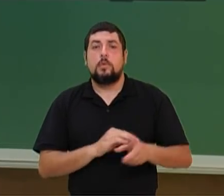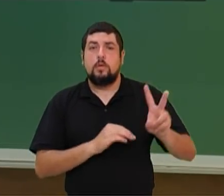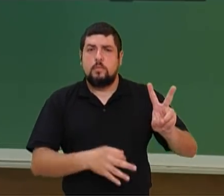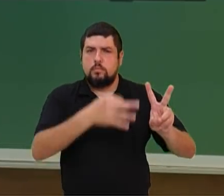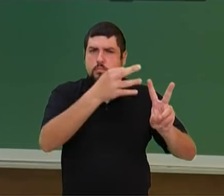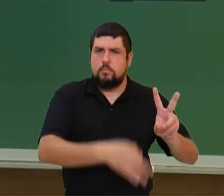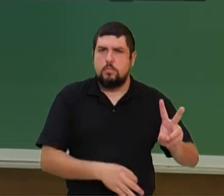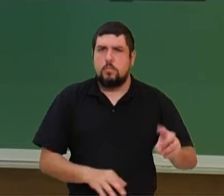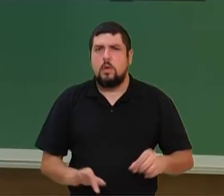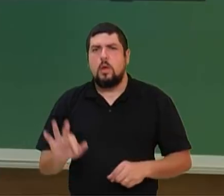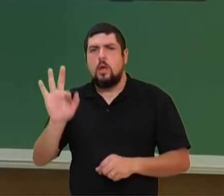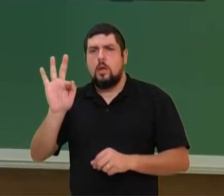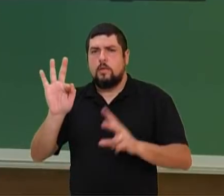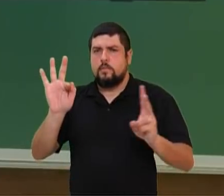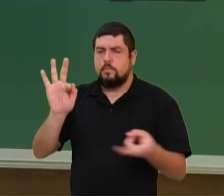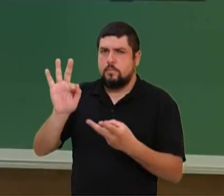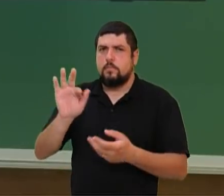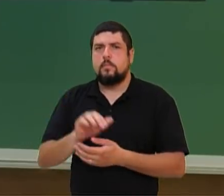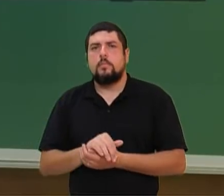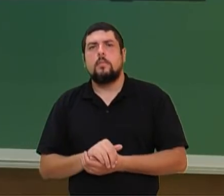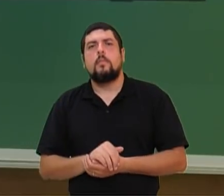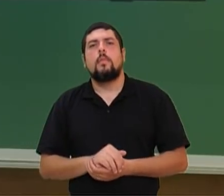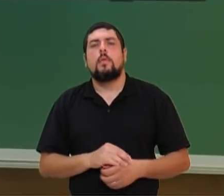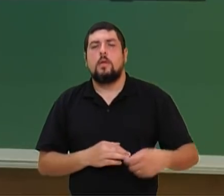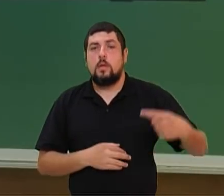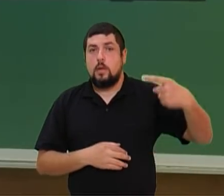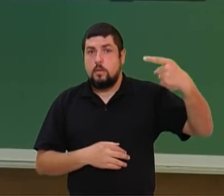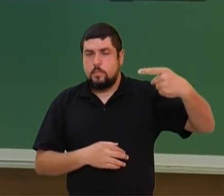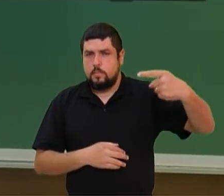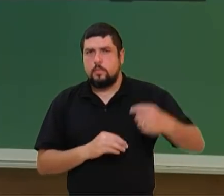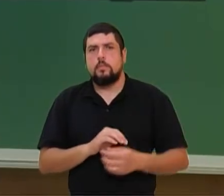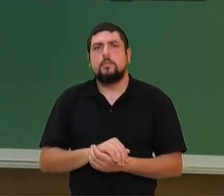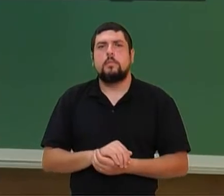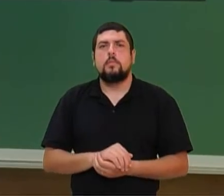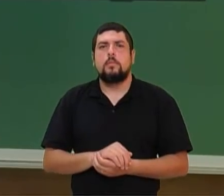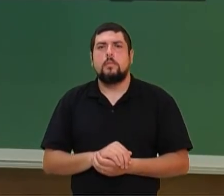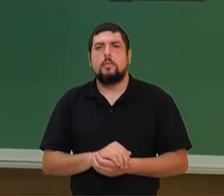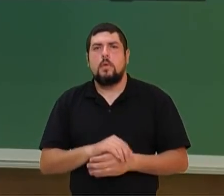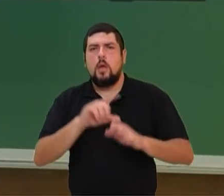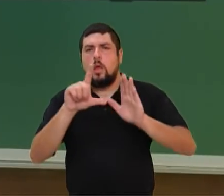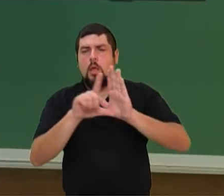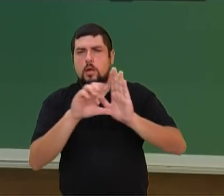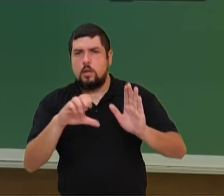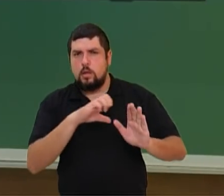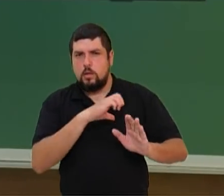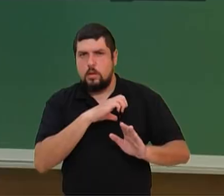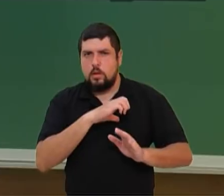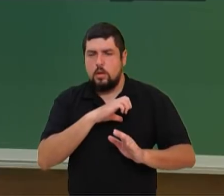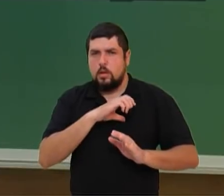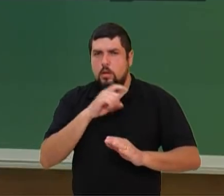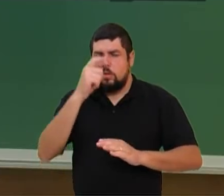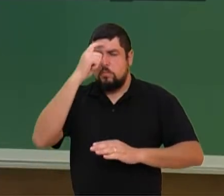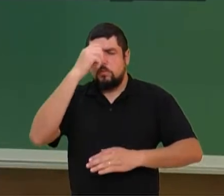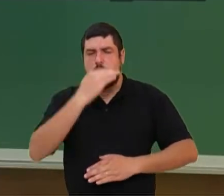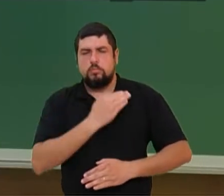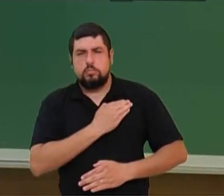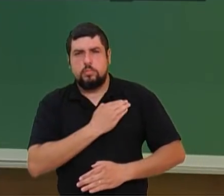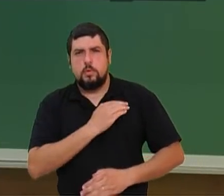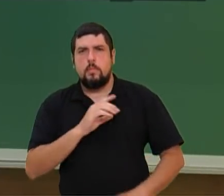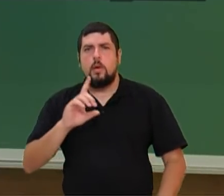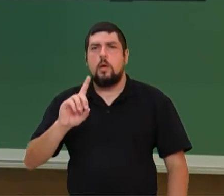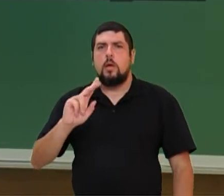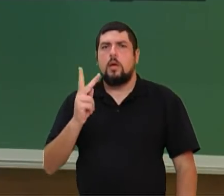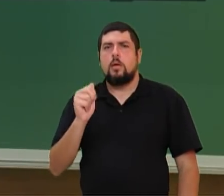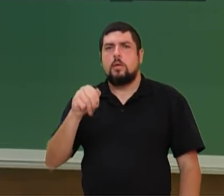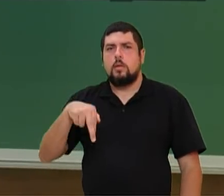verdadeiro e F para falso. Na primeira questão, a lei ética hinduísta é chamada de Dharma. Significa que todas as